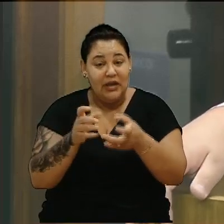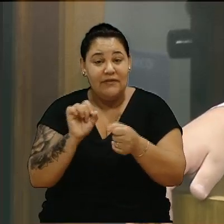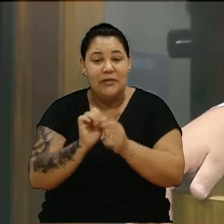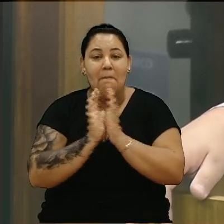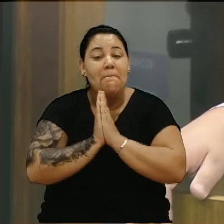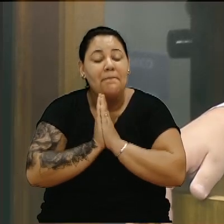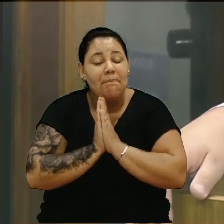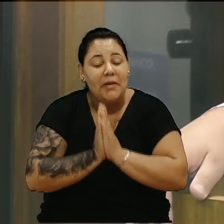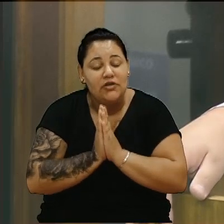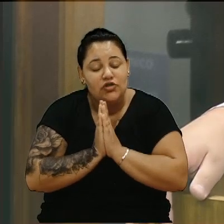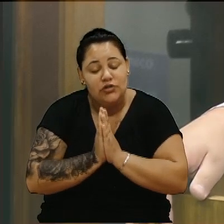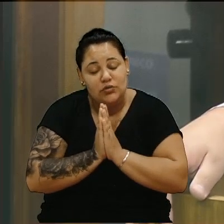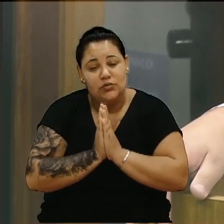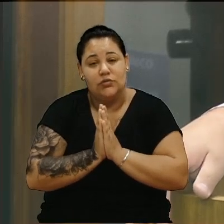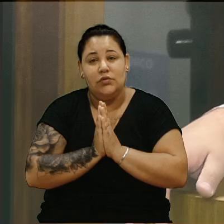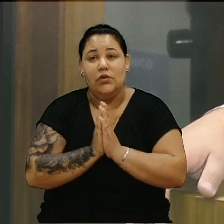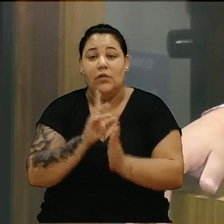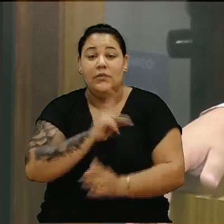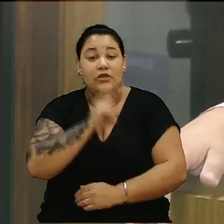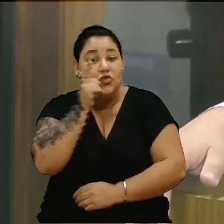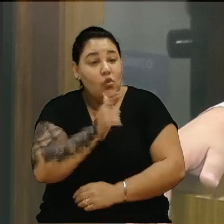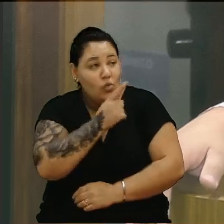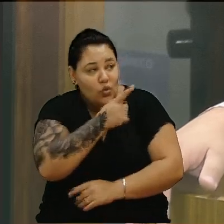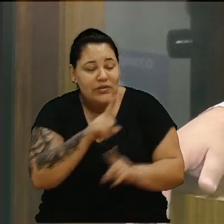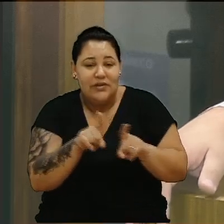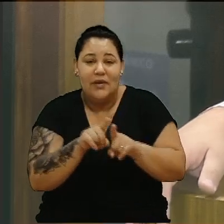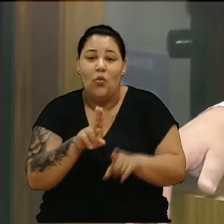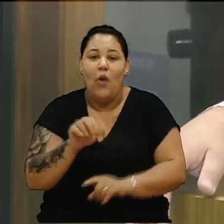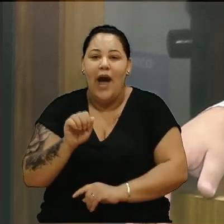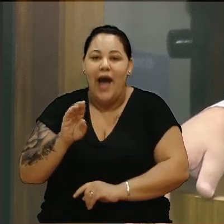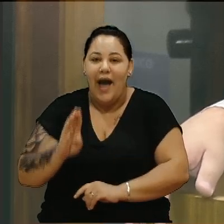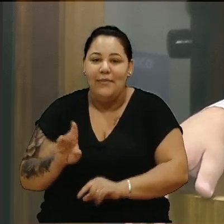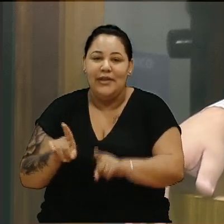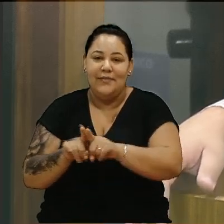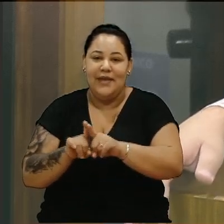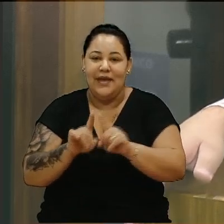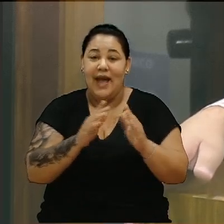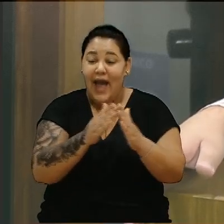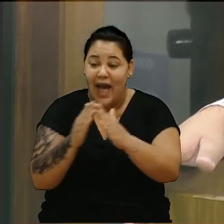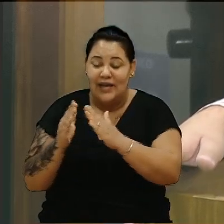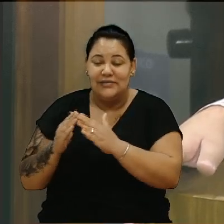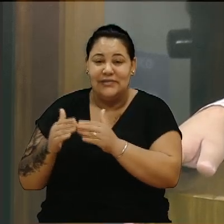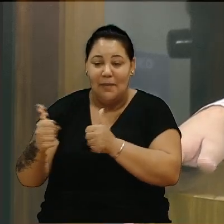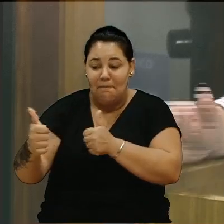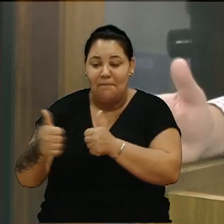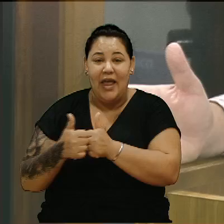e o presidente Lucas já tem falado sobre isso, a importância de a casa estar nos bairros, mas